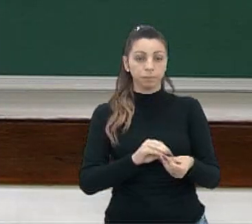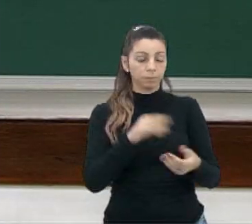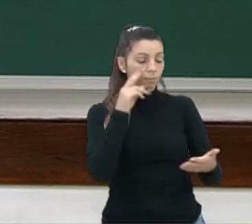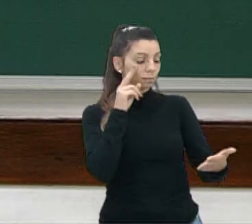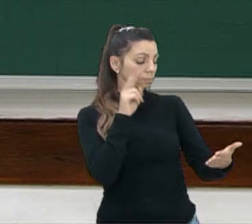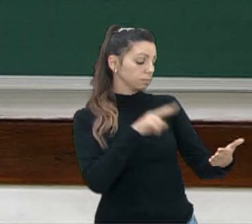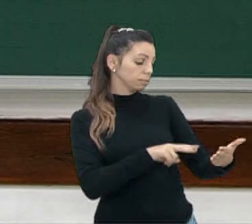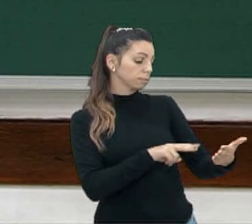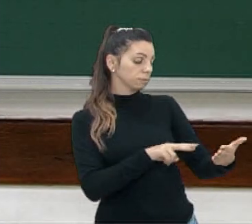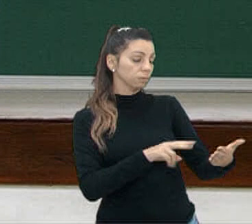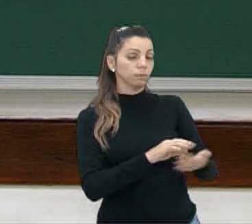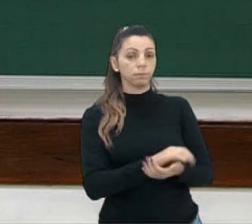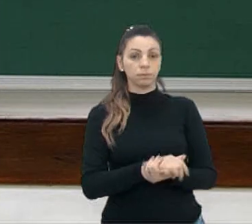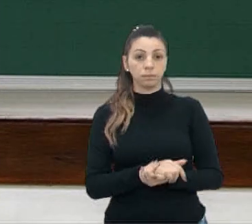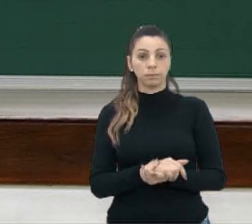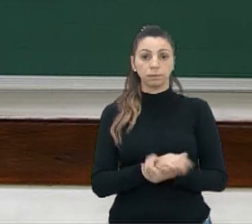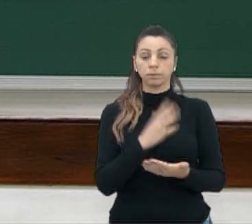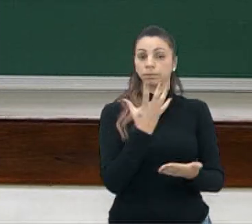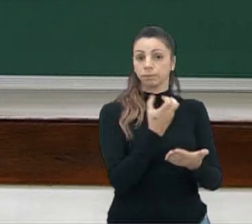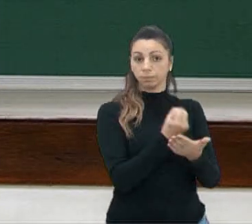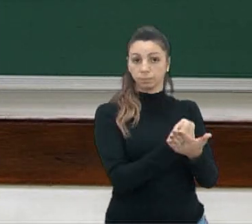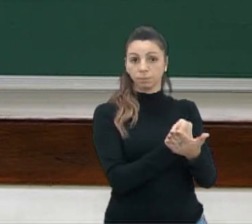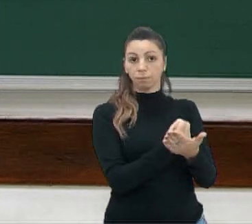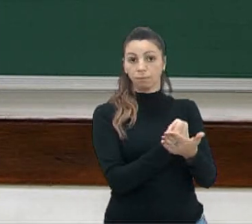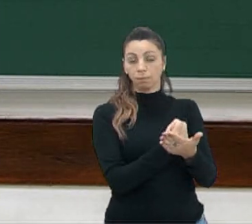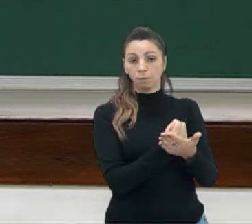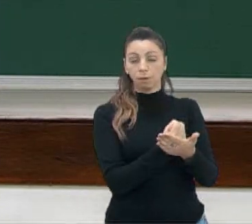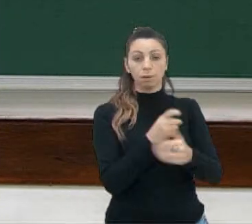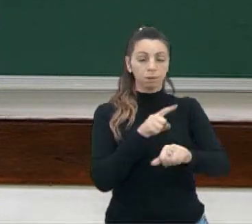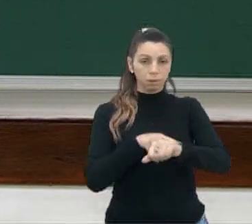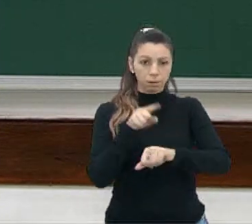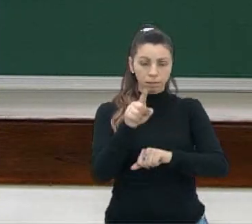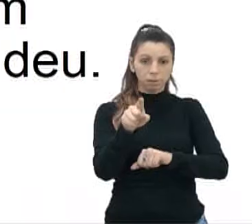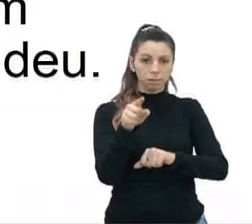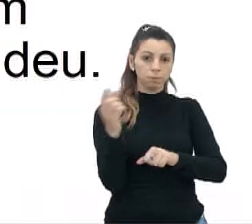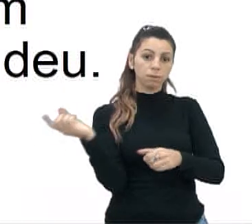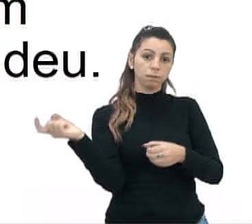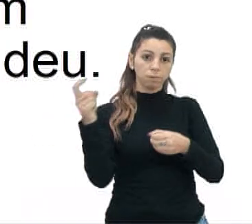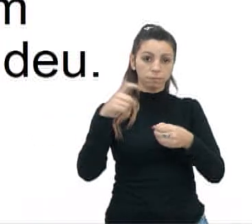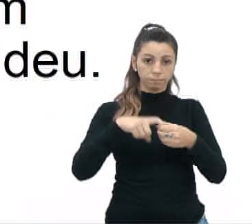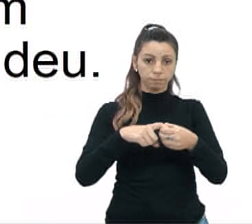olhar e fazer oralmente. Então anotem, vamos deixar um tempo razoável e já voltamos.